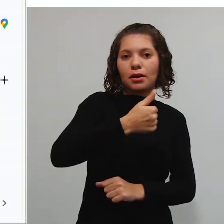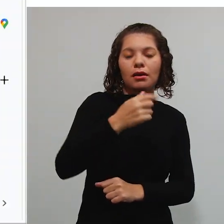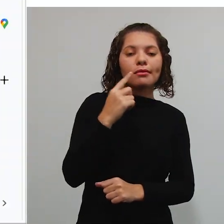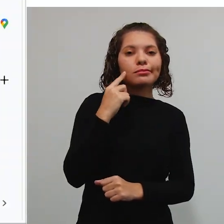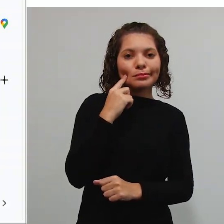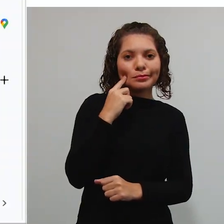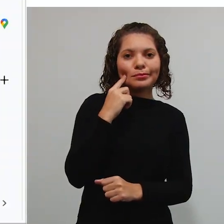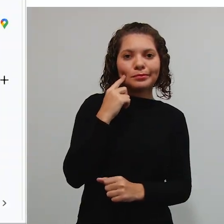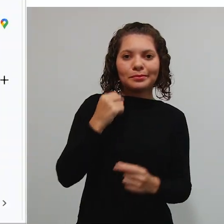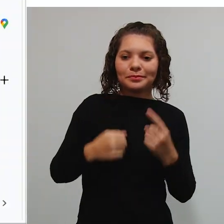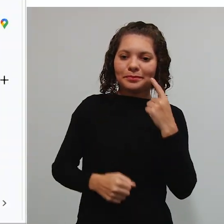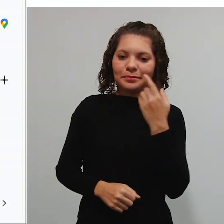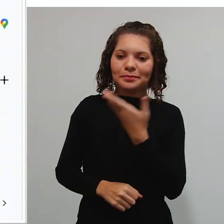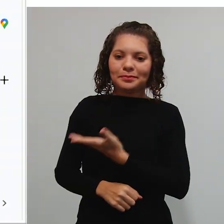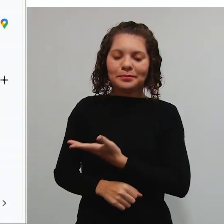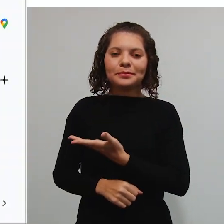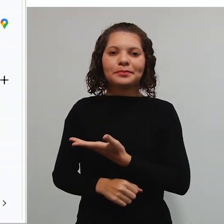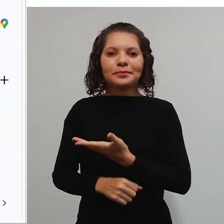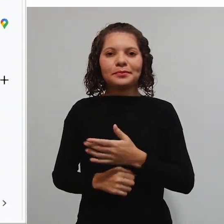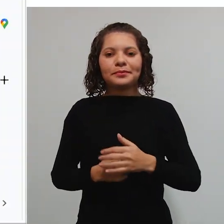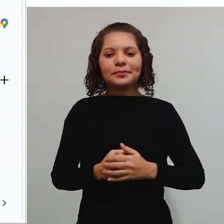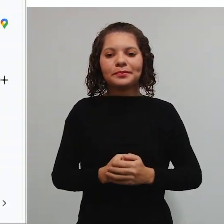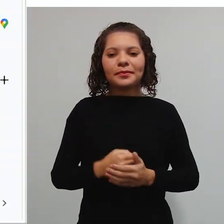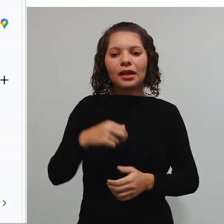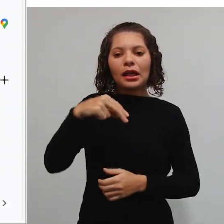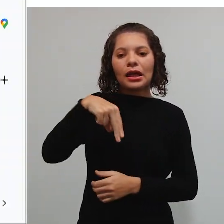letra maiúscula, vírgula,